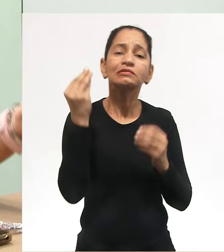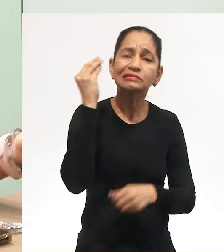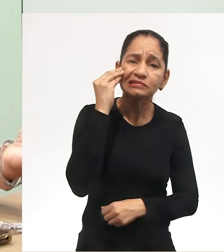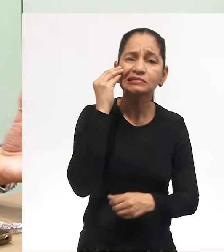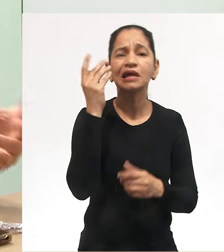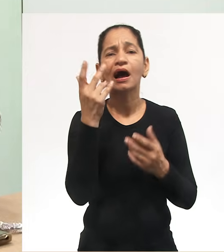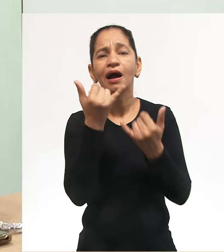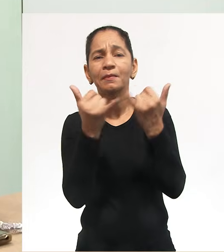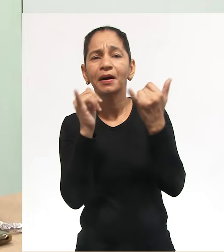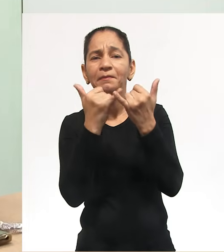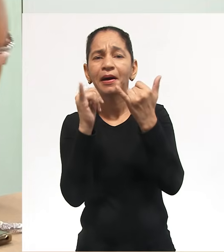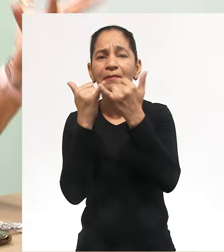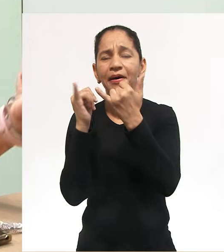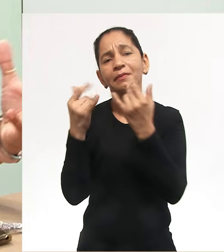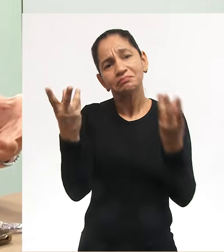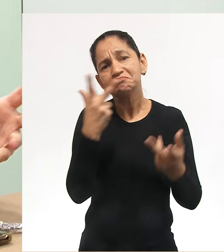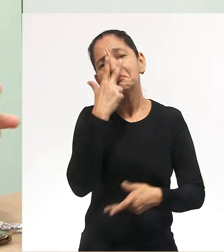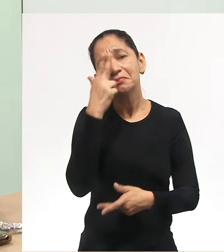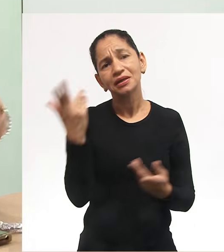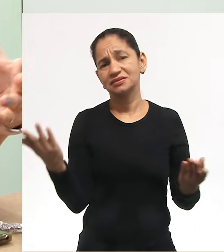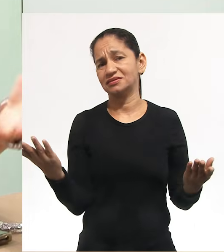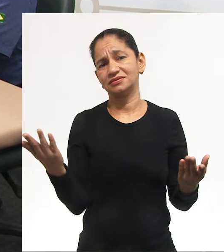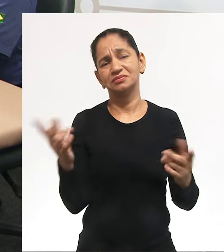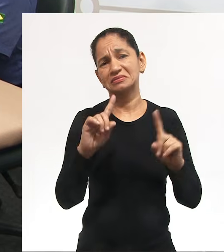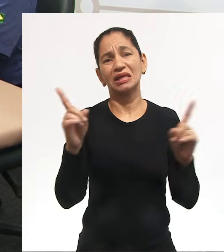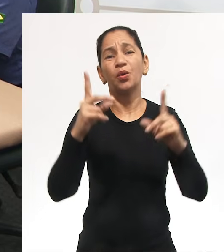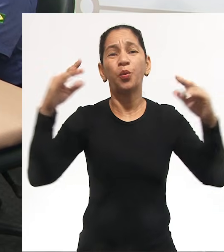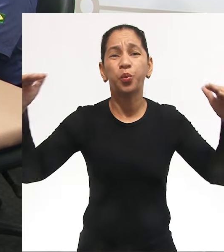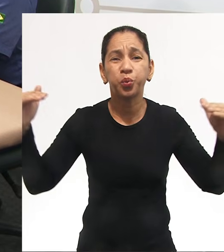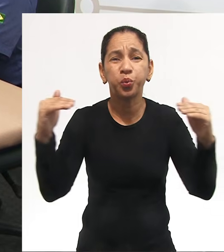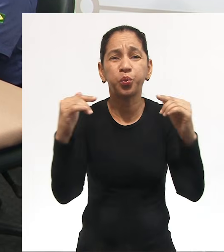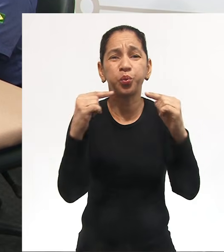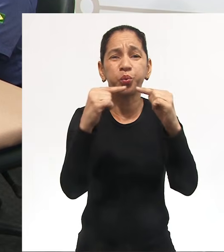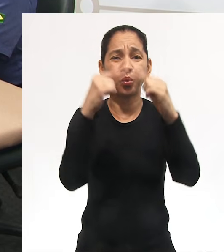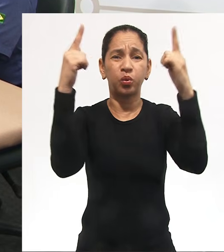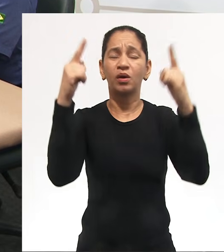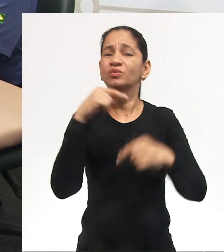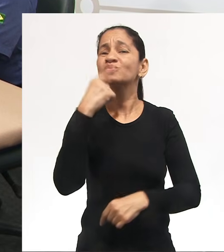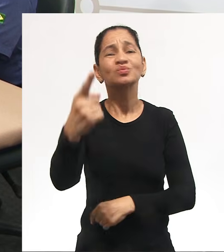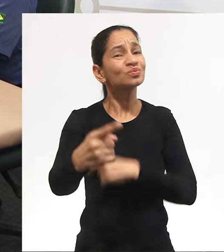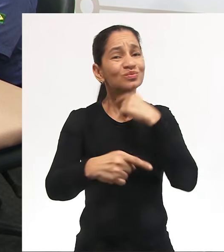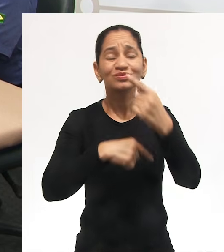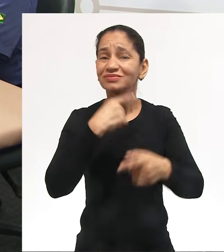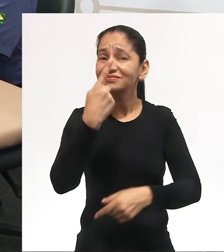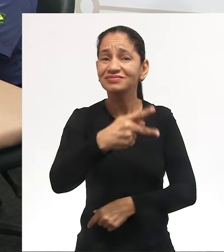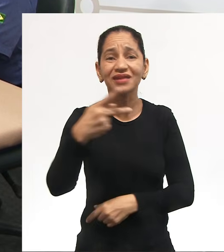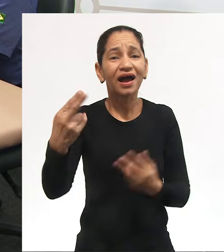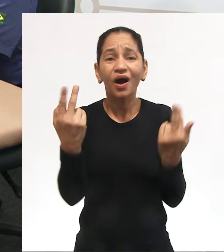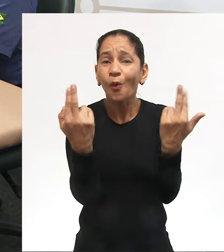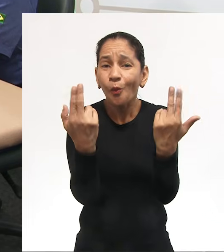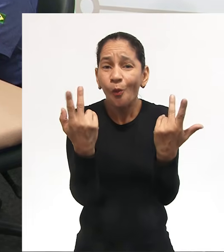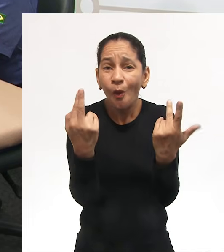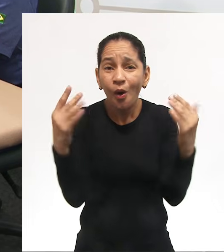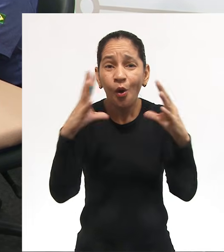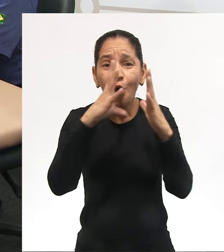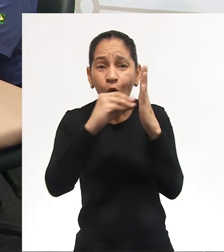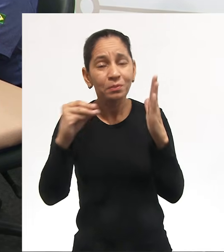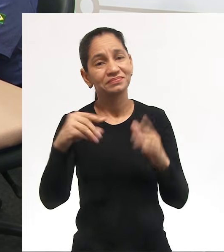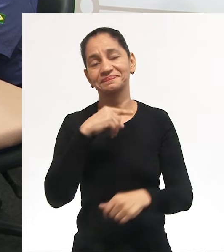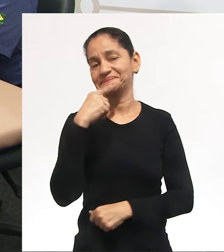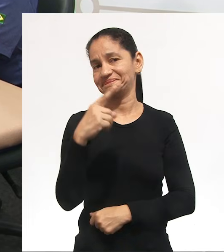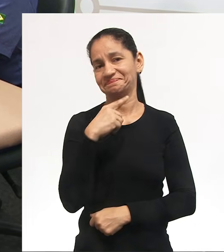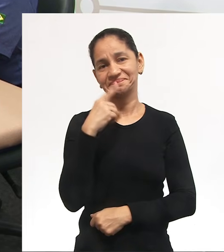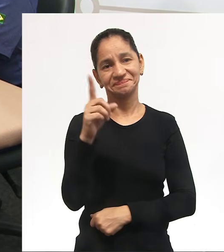histórias, em outros trabalhos, mas é algo que foi feito por eles, com eles, por sim, eles.